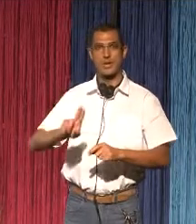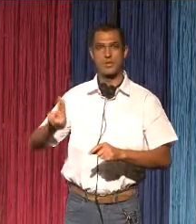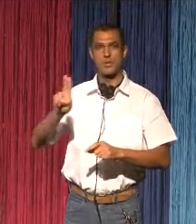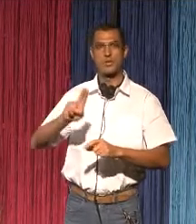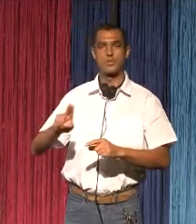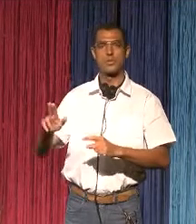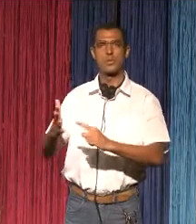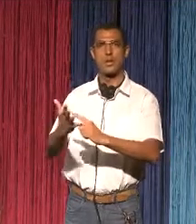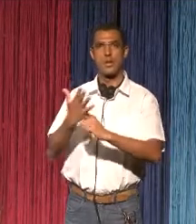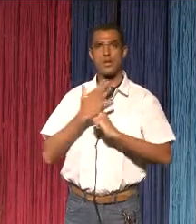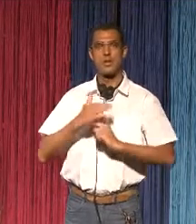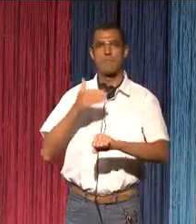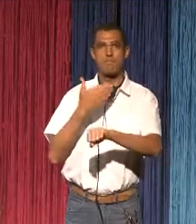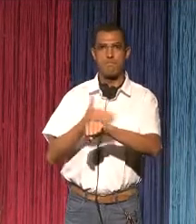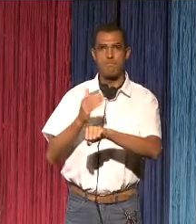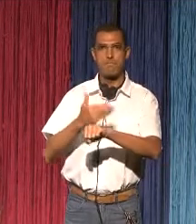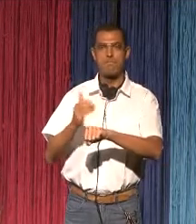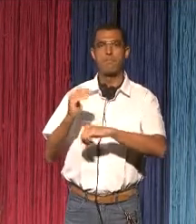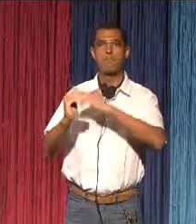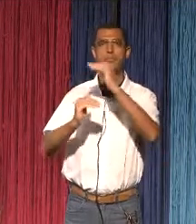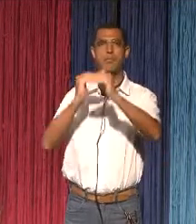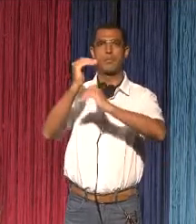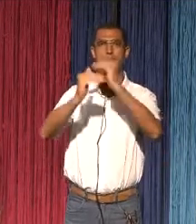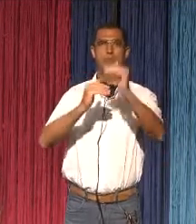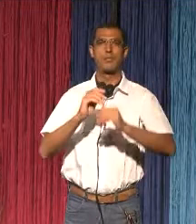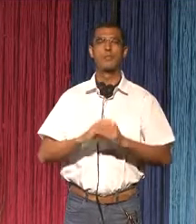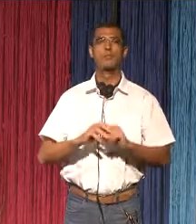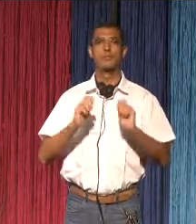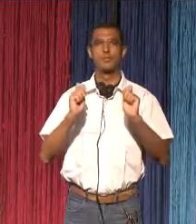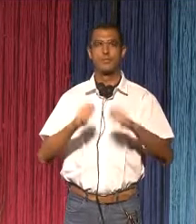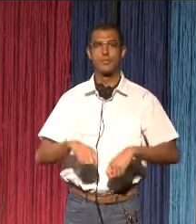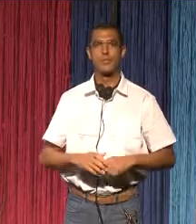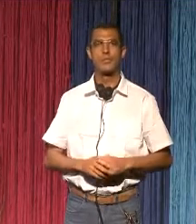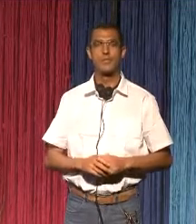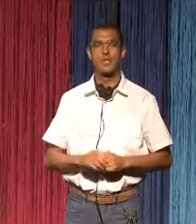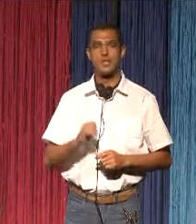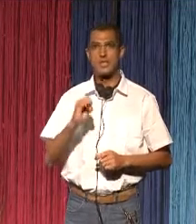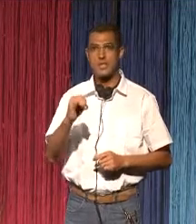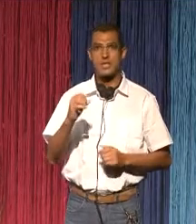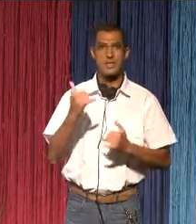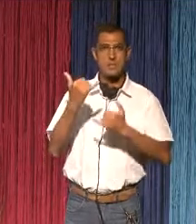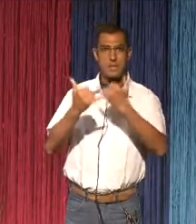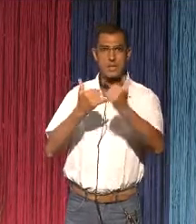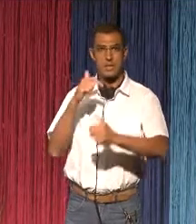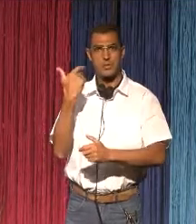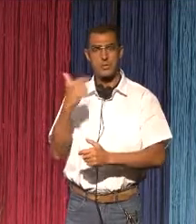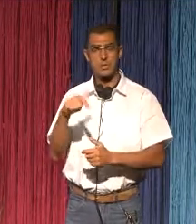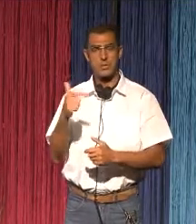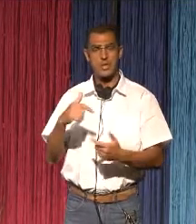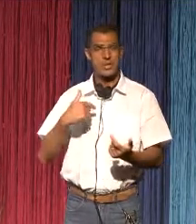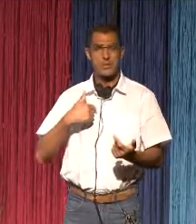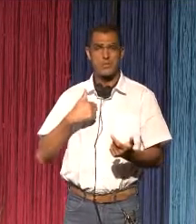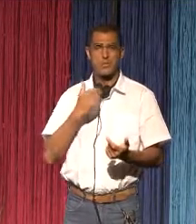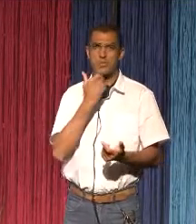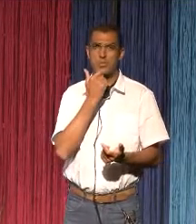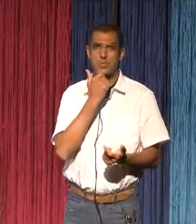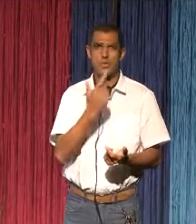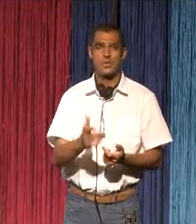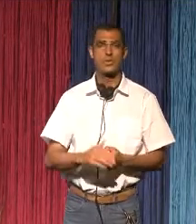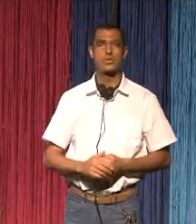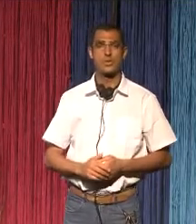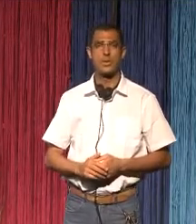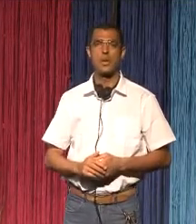sua própria condição, ele promove esses desenvolvimentos sem os quais nós não somos, né? Porque nós somos um todo